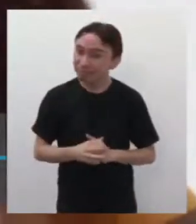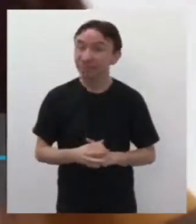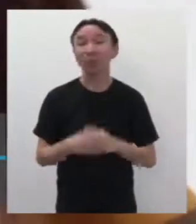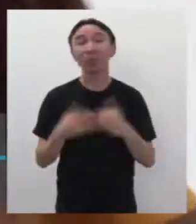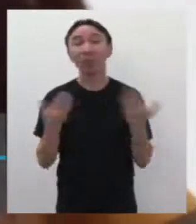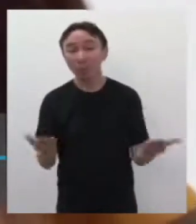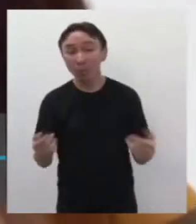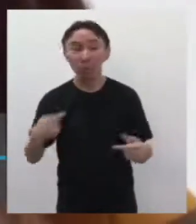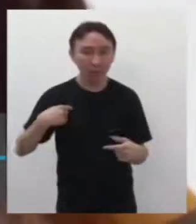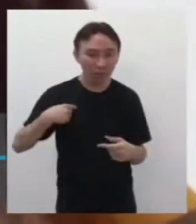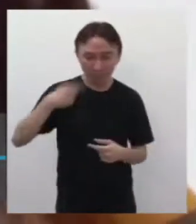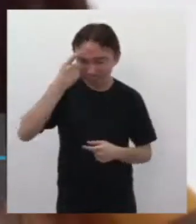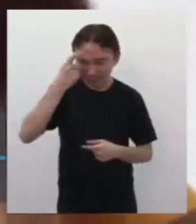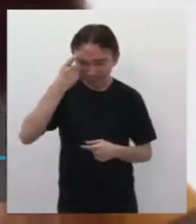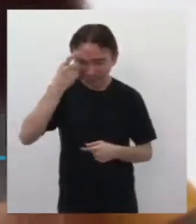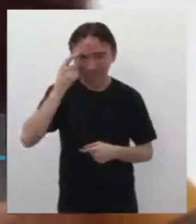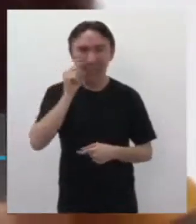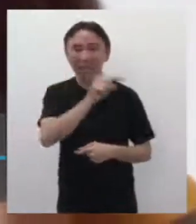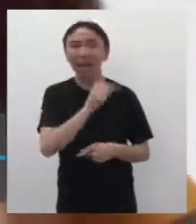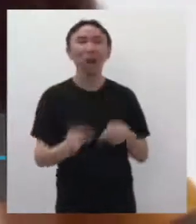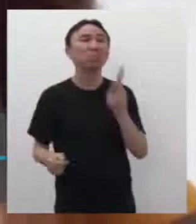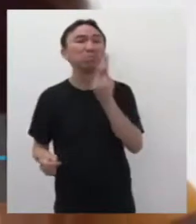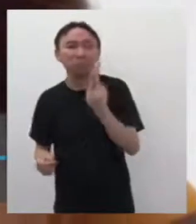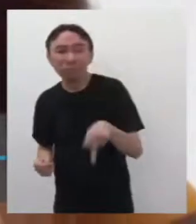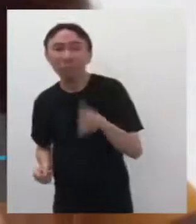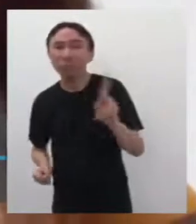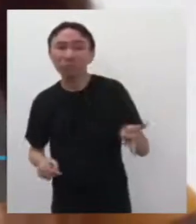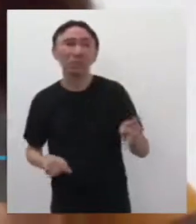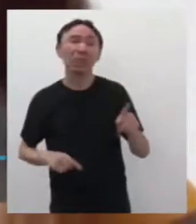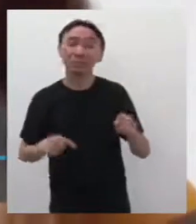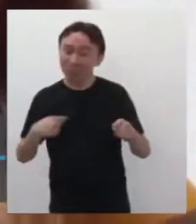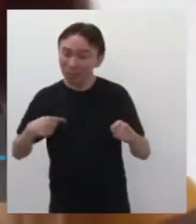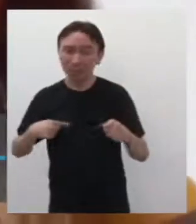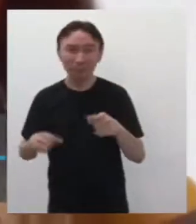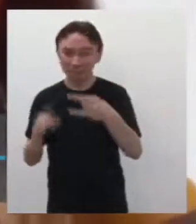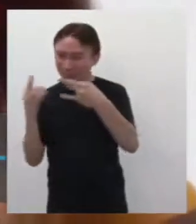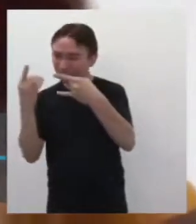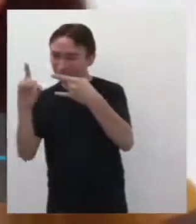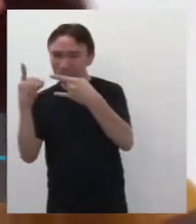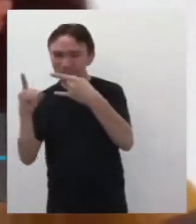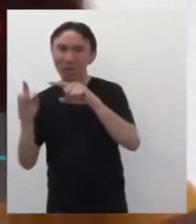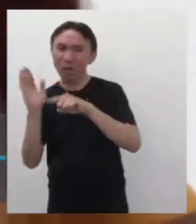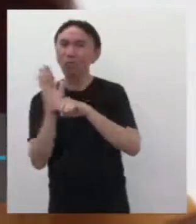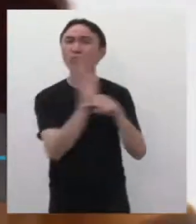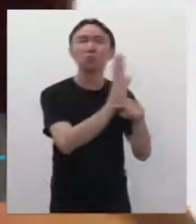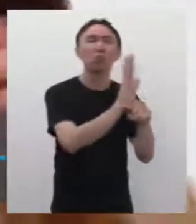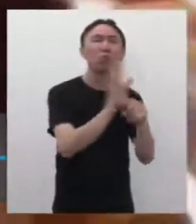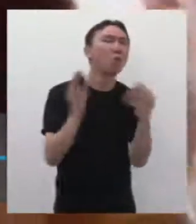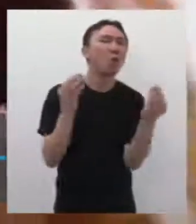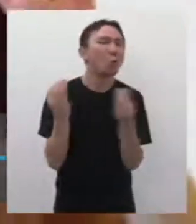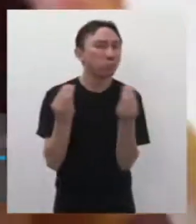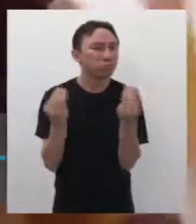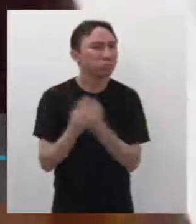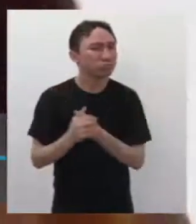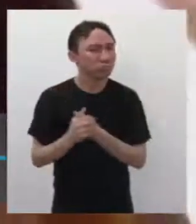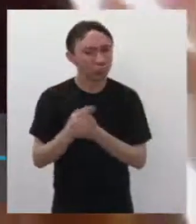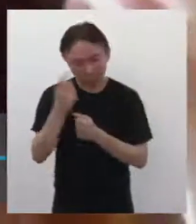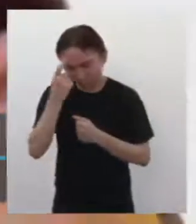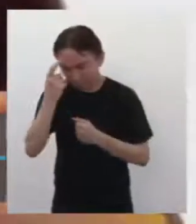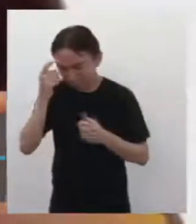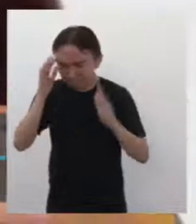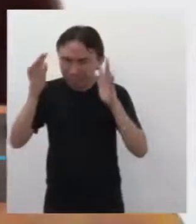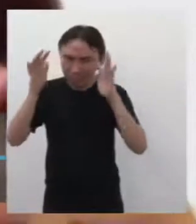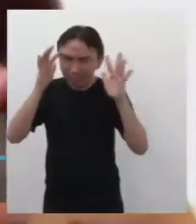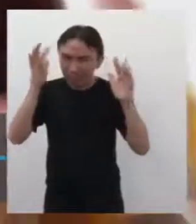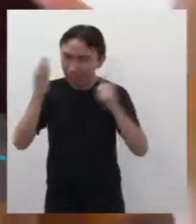facilitar a vida do professor com esse produto, né? Então, a